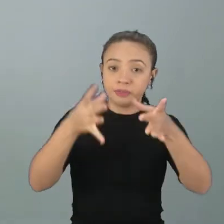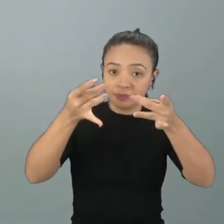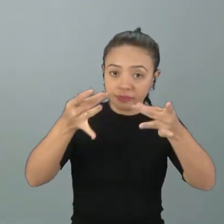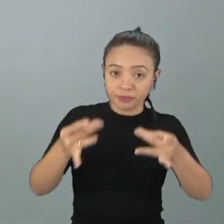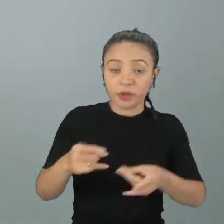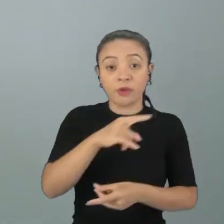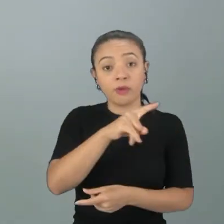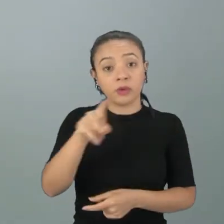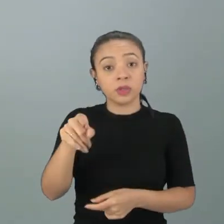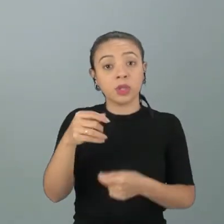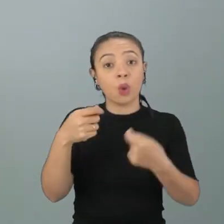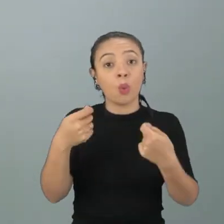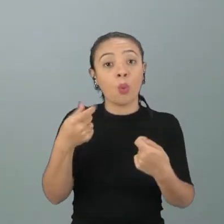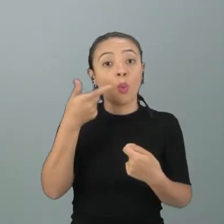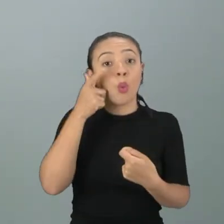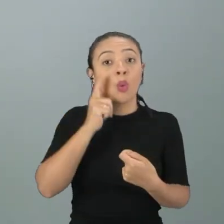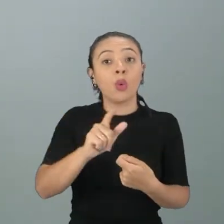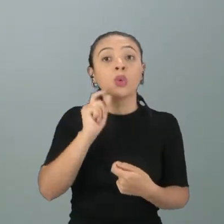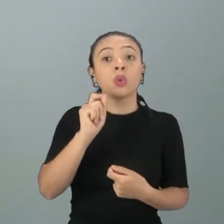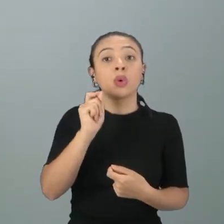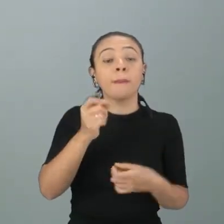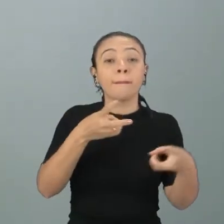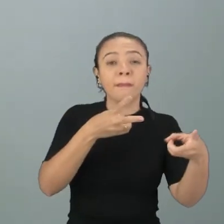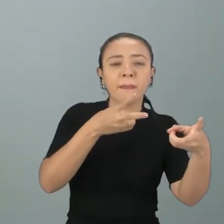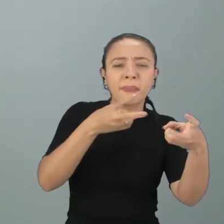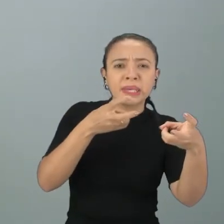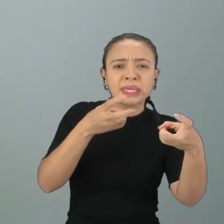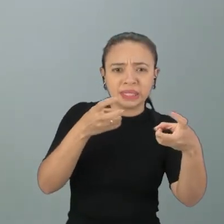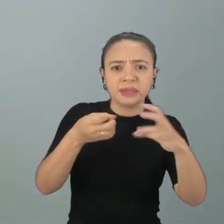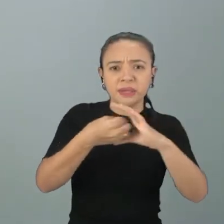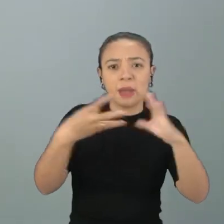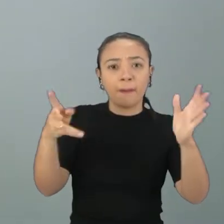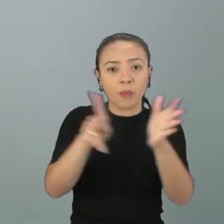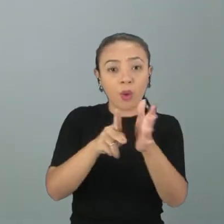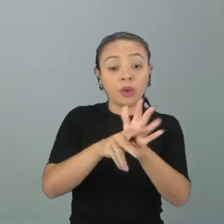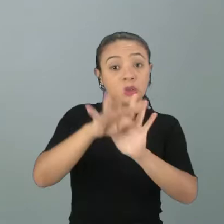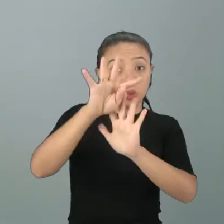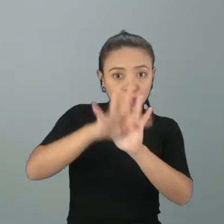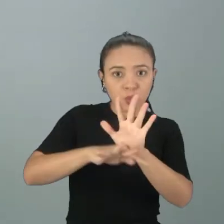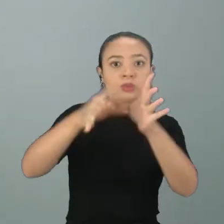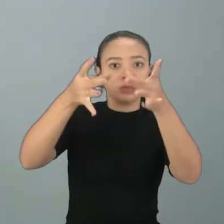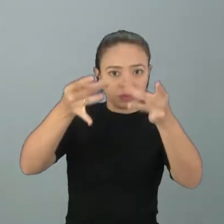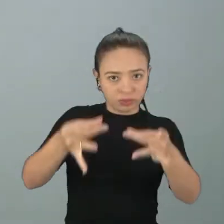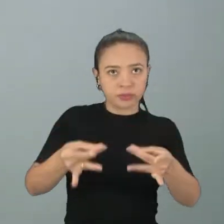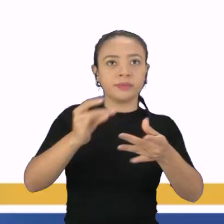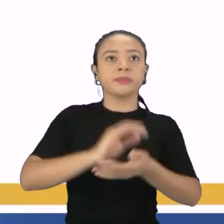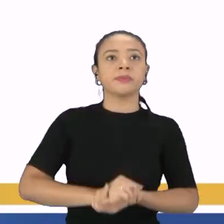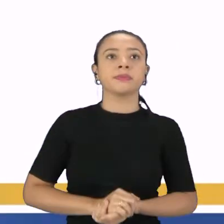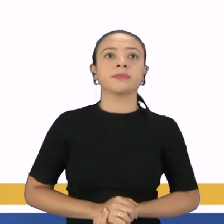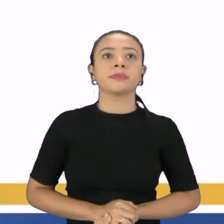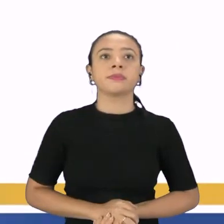você possa observar estas características no texto. Observe a leitura.